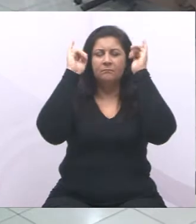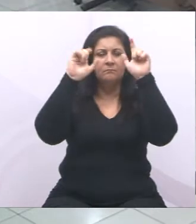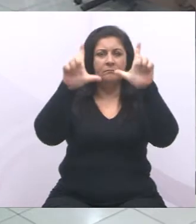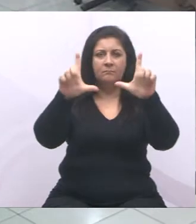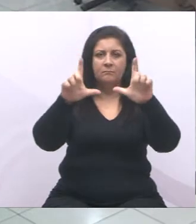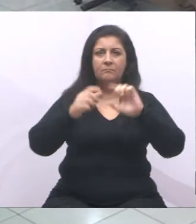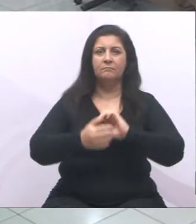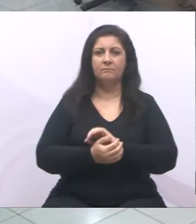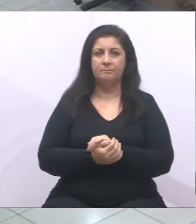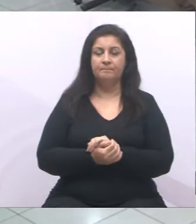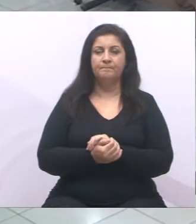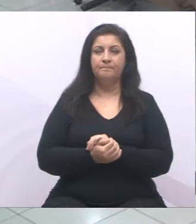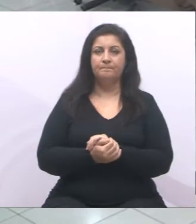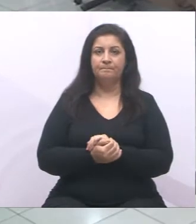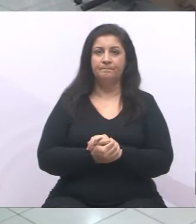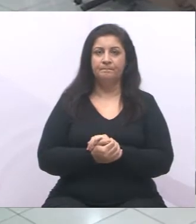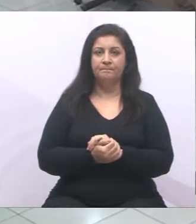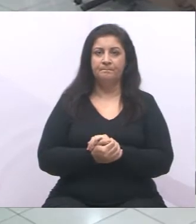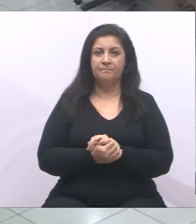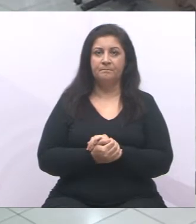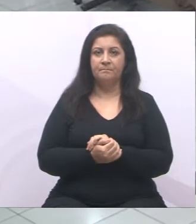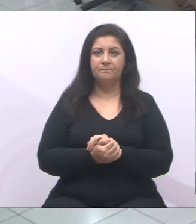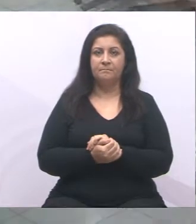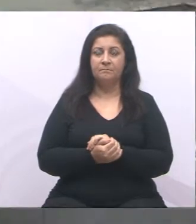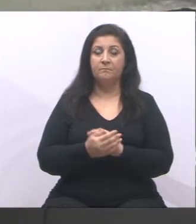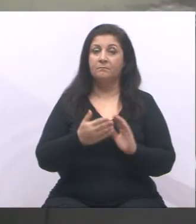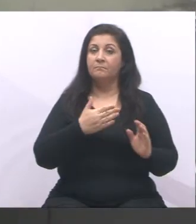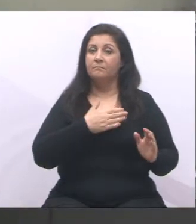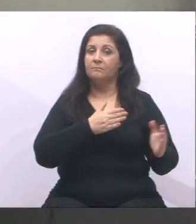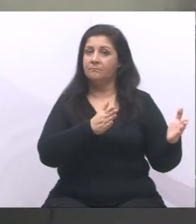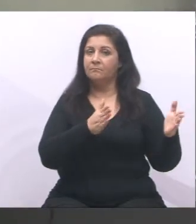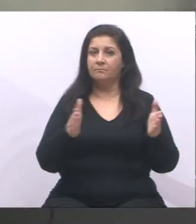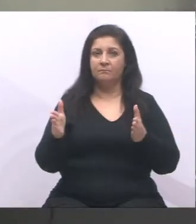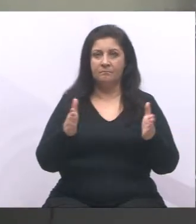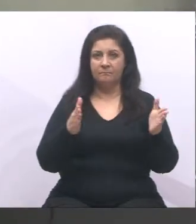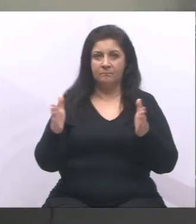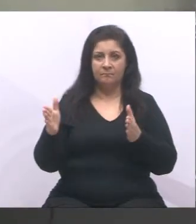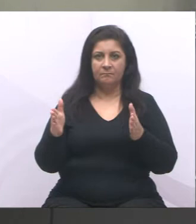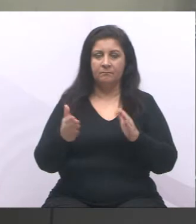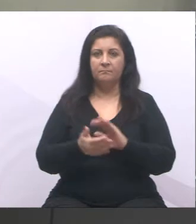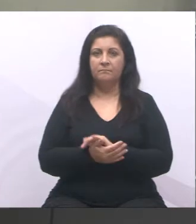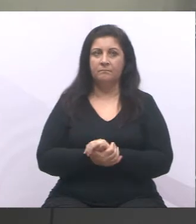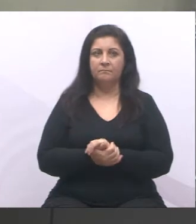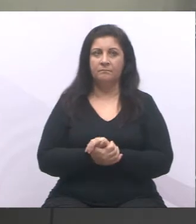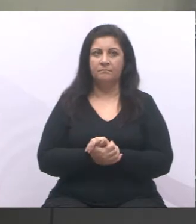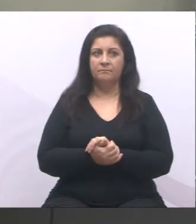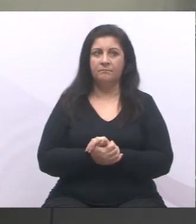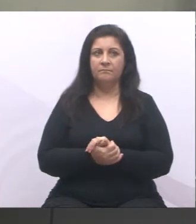o meu mandato